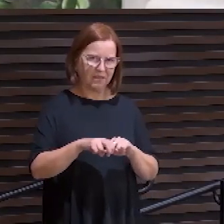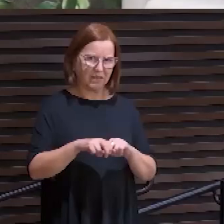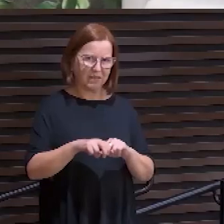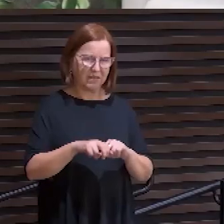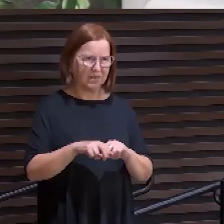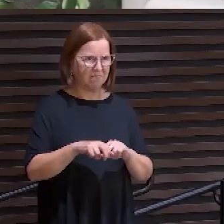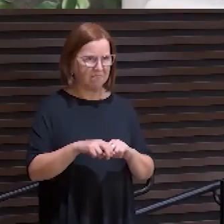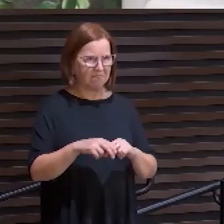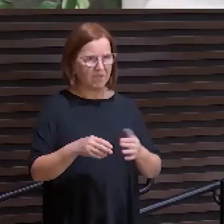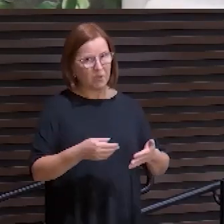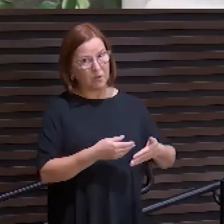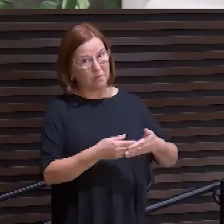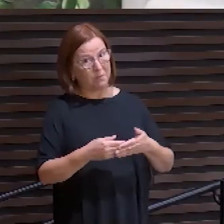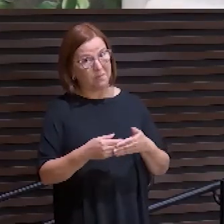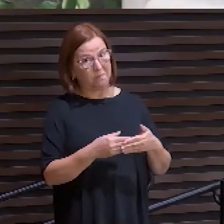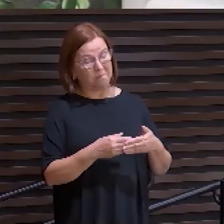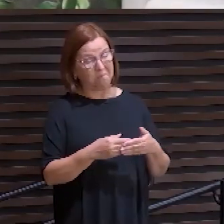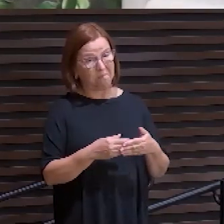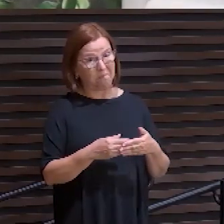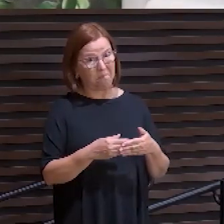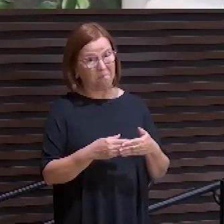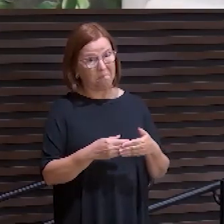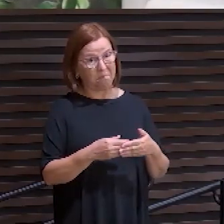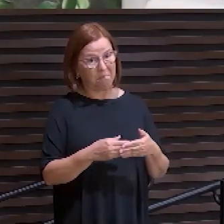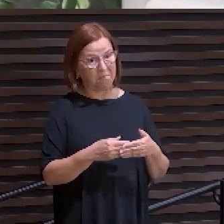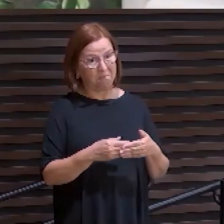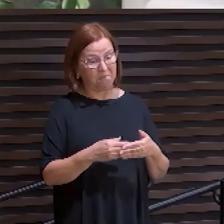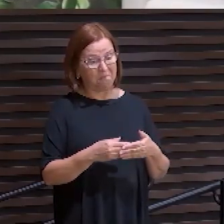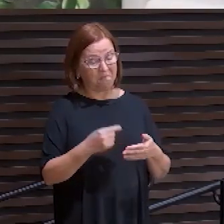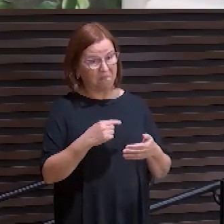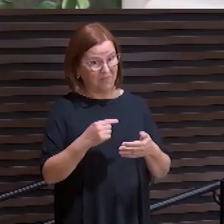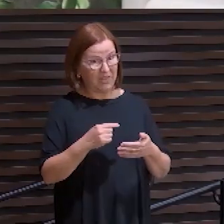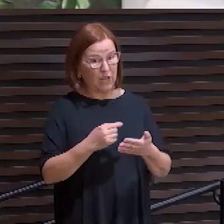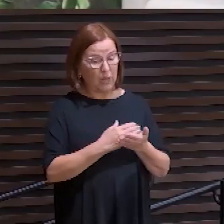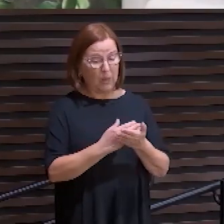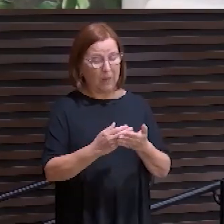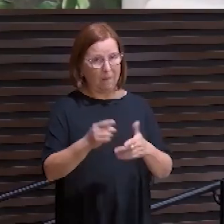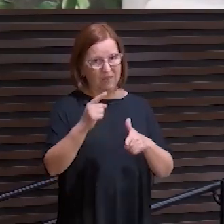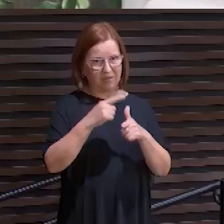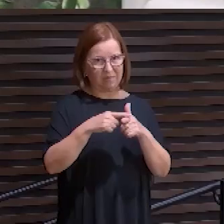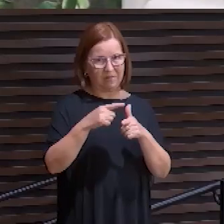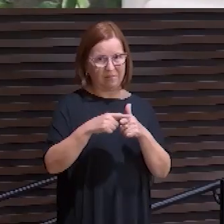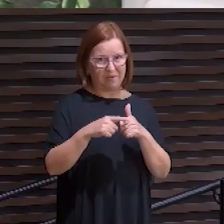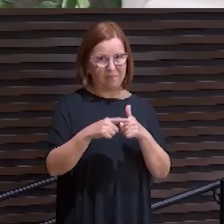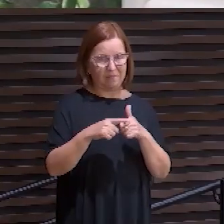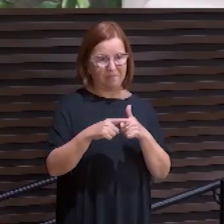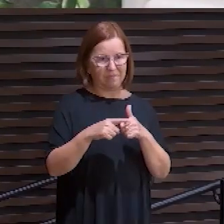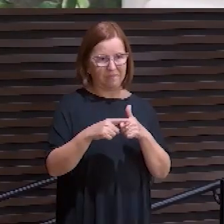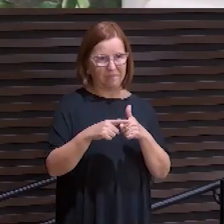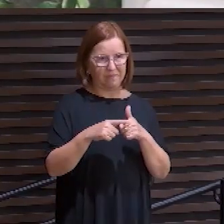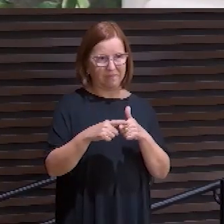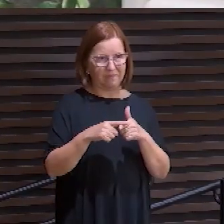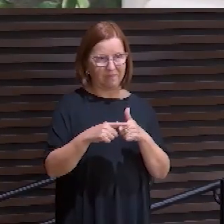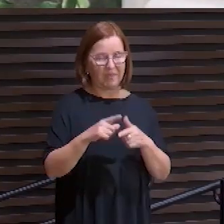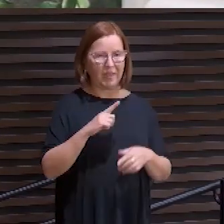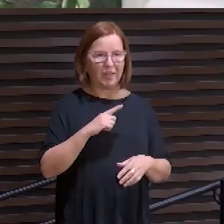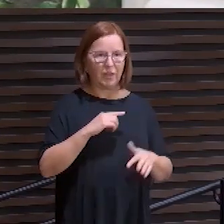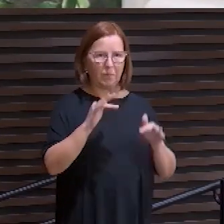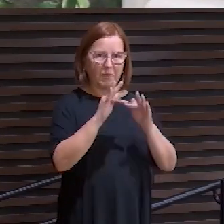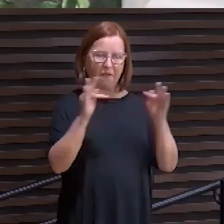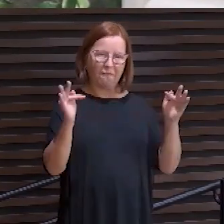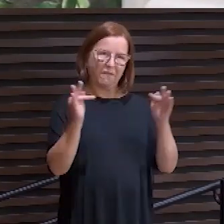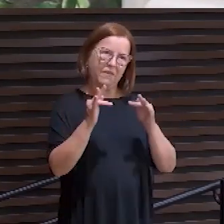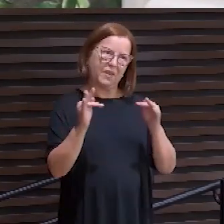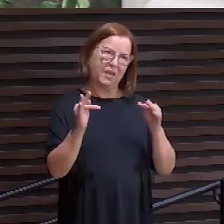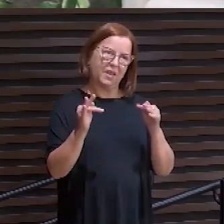É aí que começa o problema. Há uma frase atribuída a